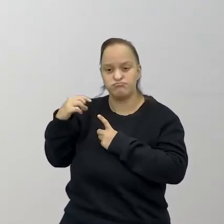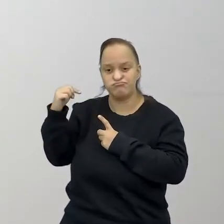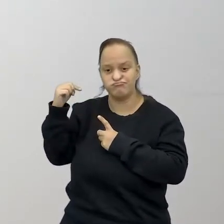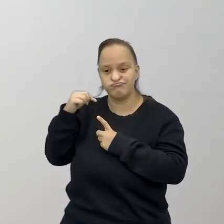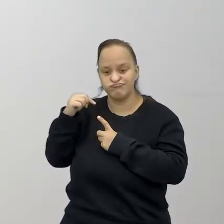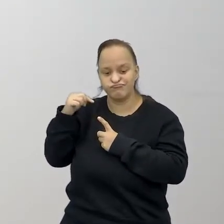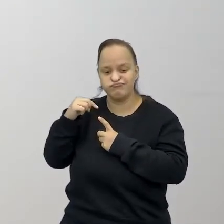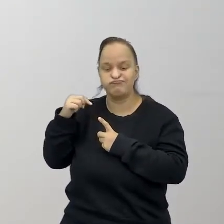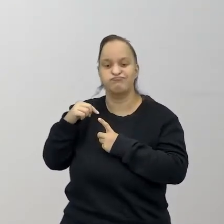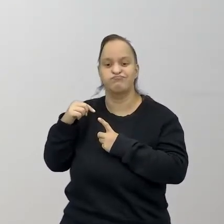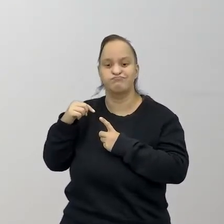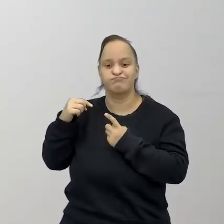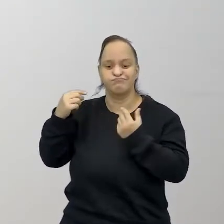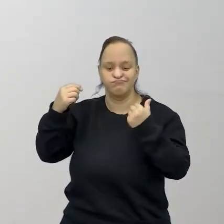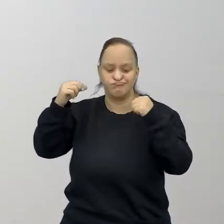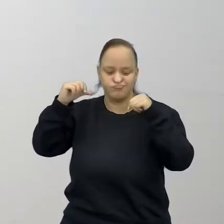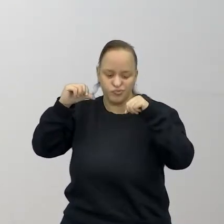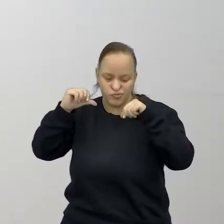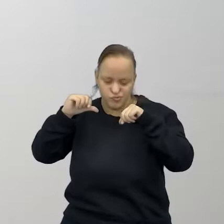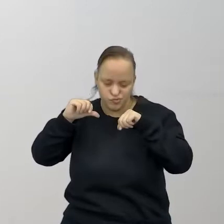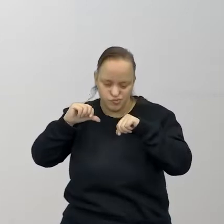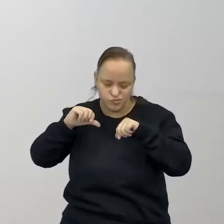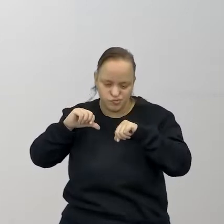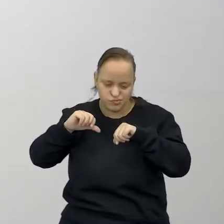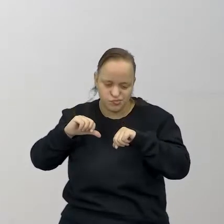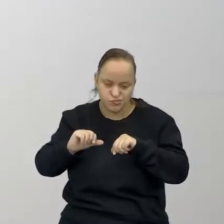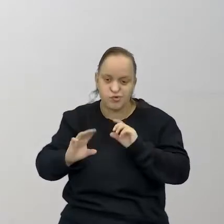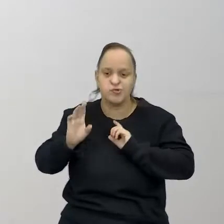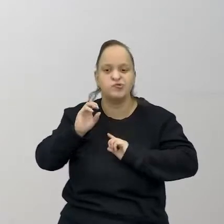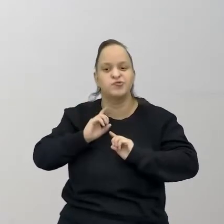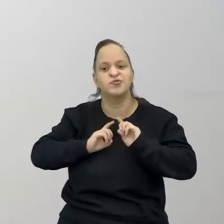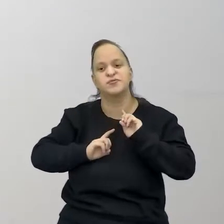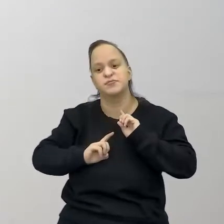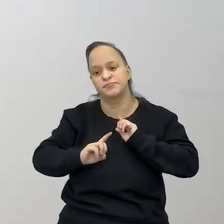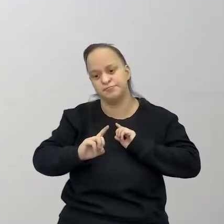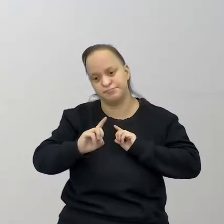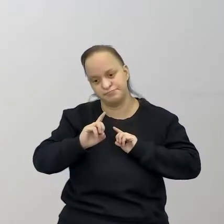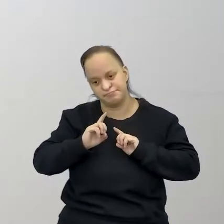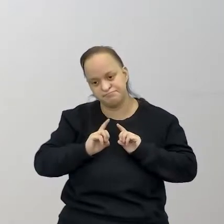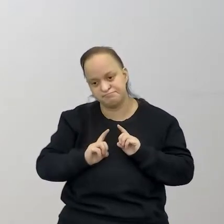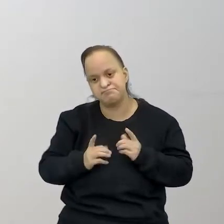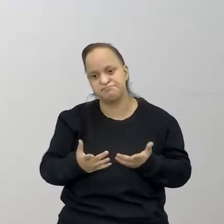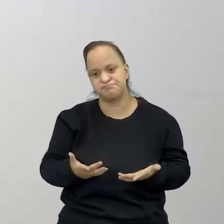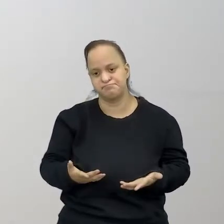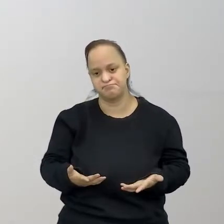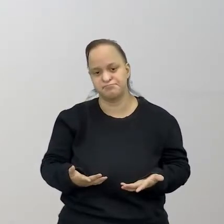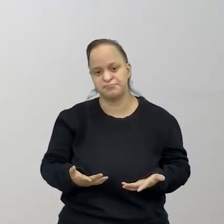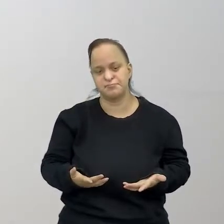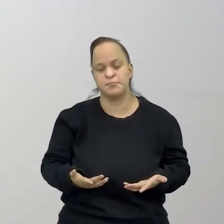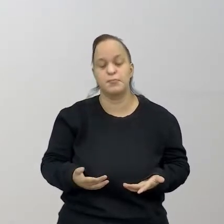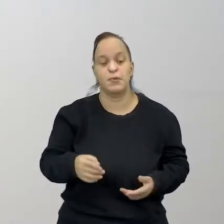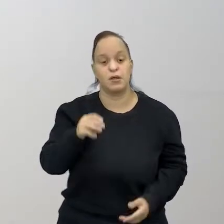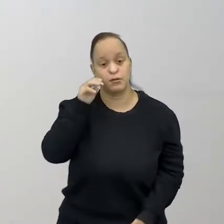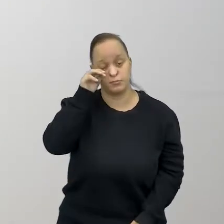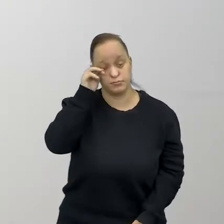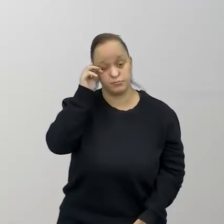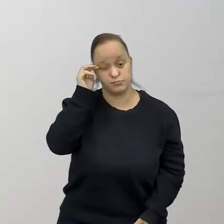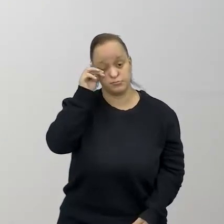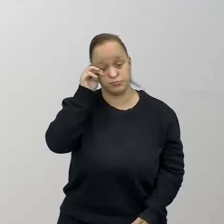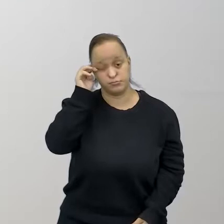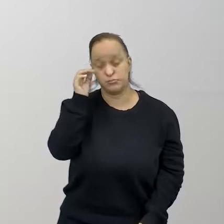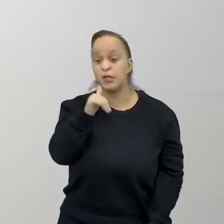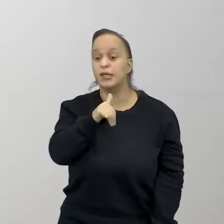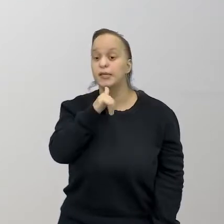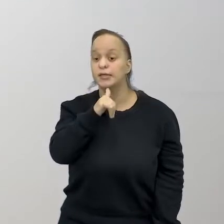de problemas da engrenagem social. Então, se você... ele trata, por exemplo, pegando países e